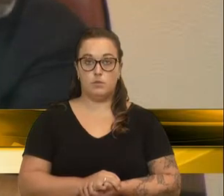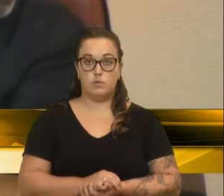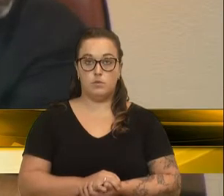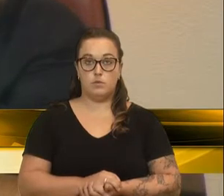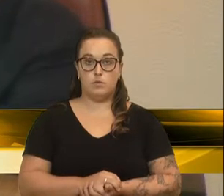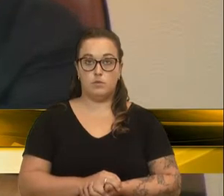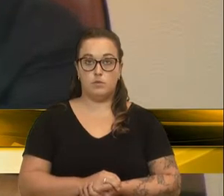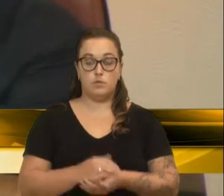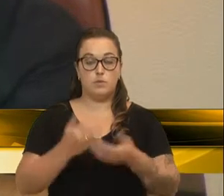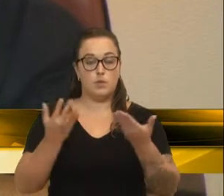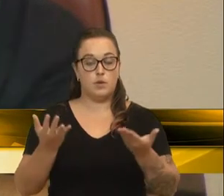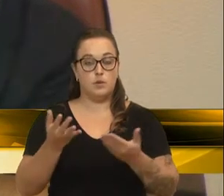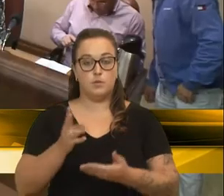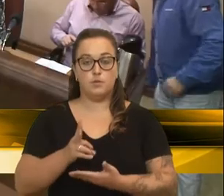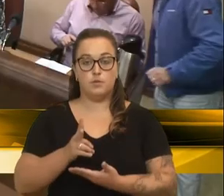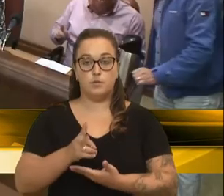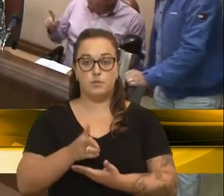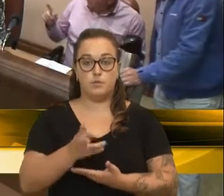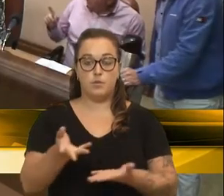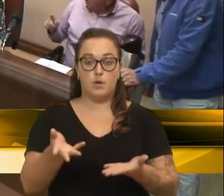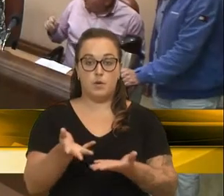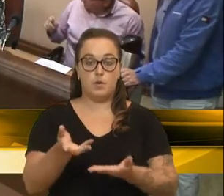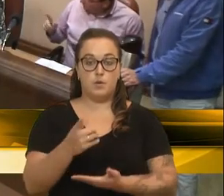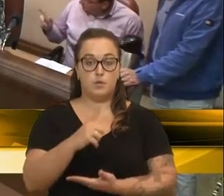Dando seguimento, nós temos agora